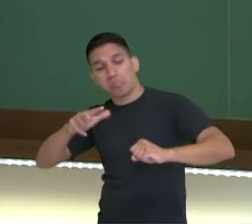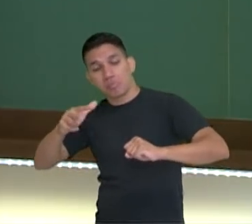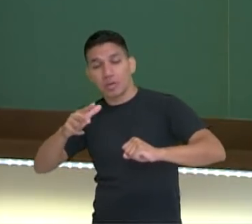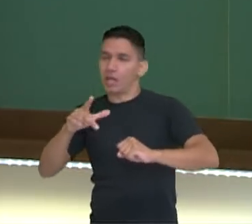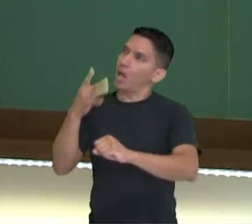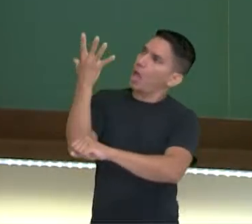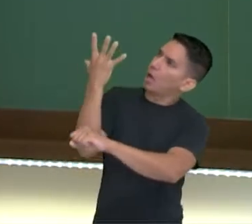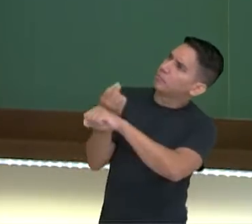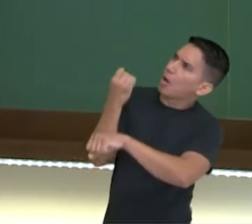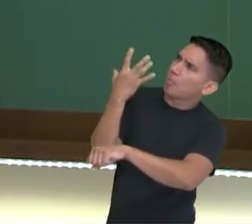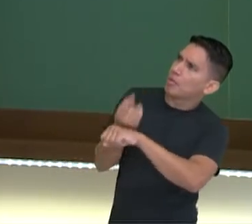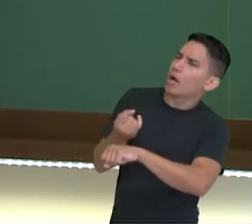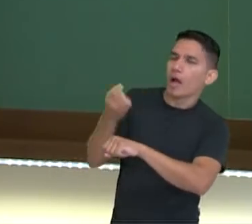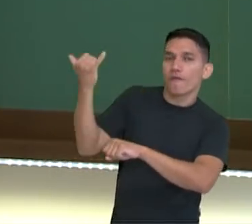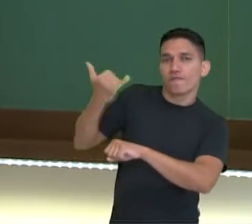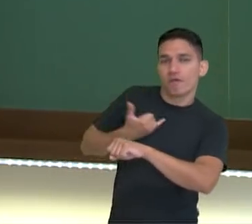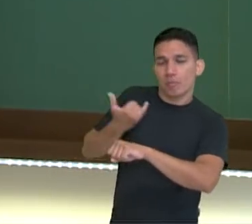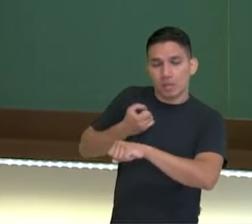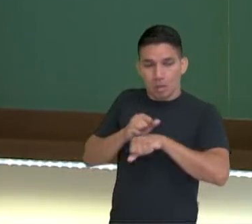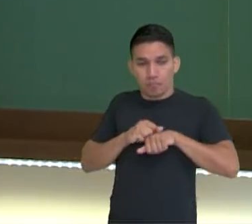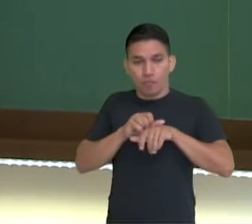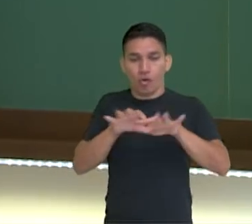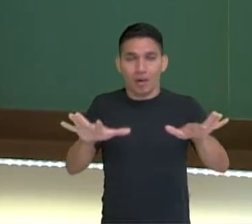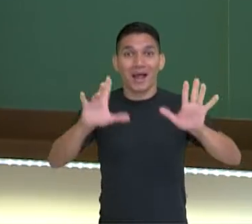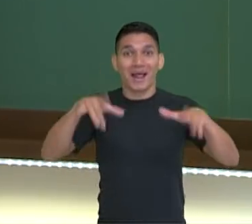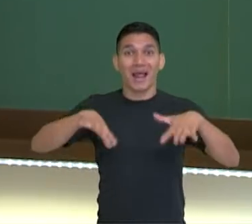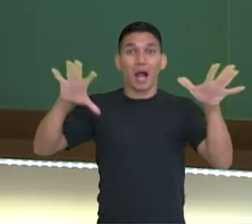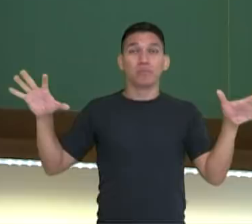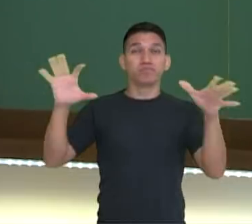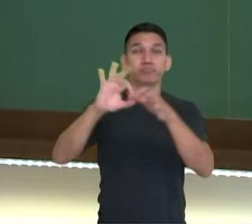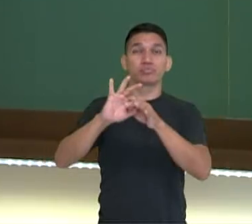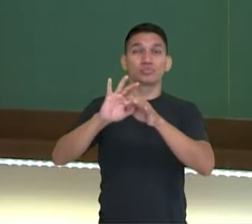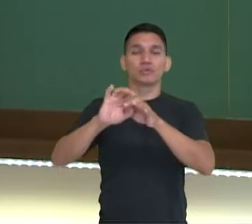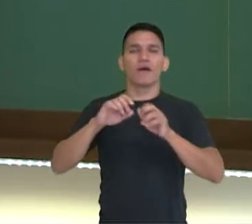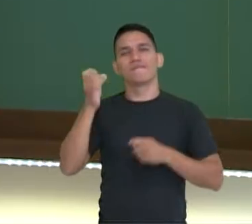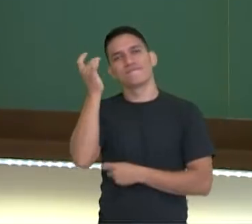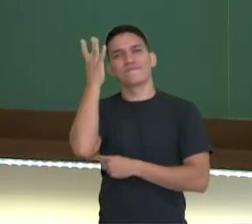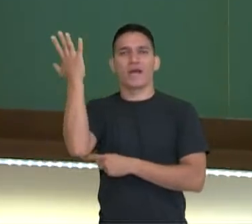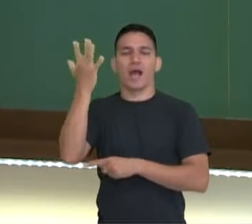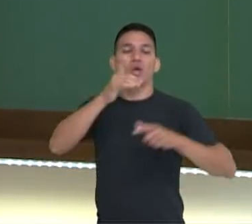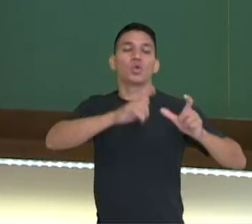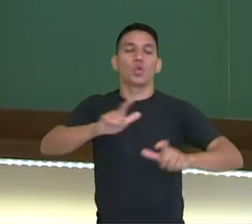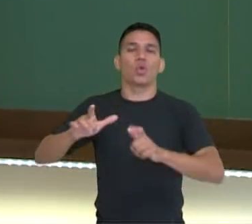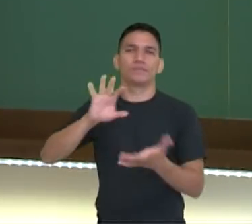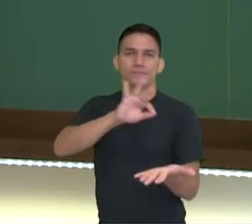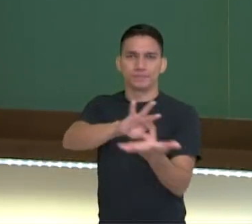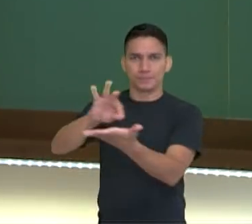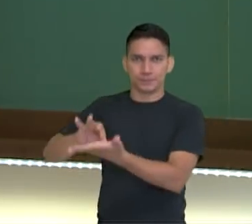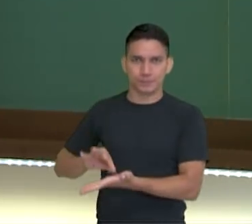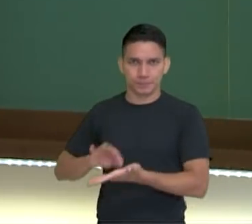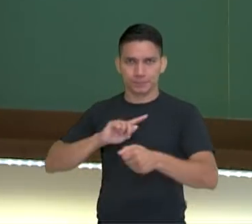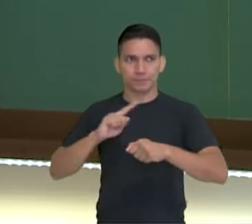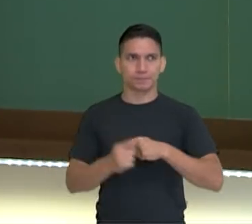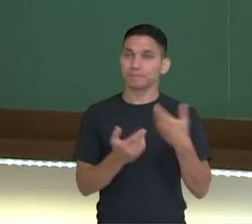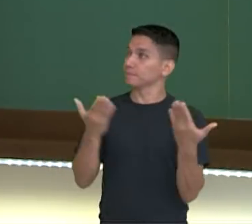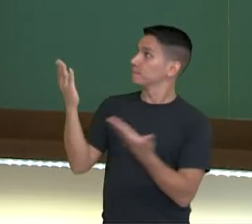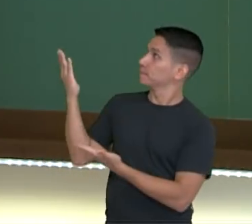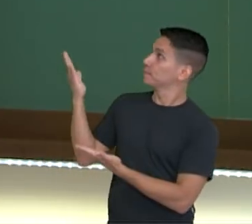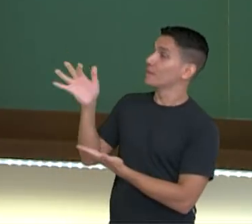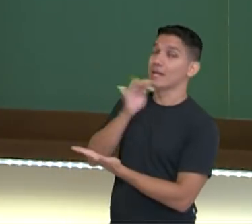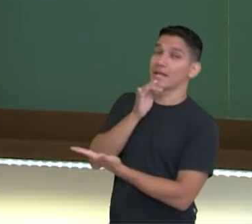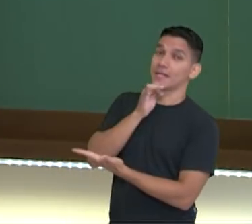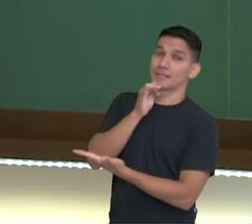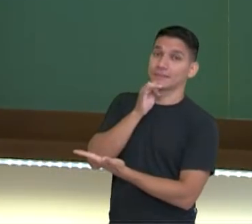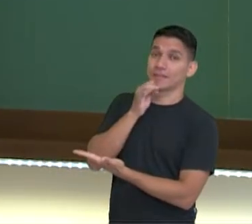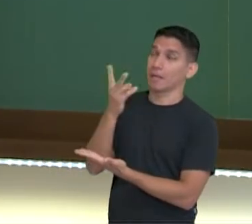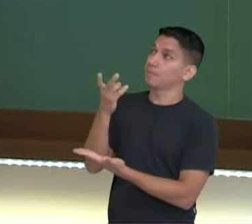receptores, que é o que nós usamos. Então, é um conjunto ali que facilita a localização geográfica, tá? E aí aqui um exemplo